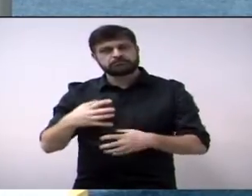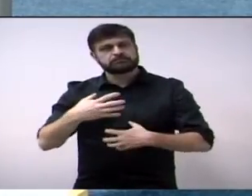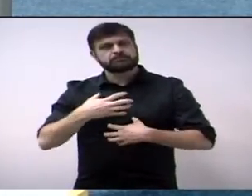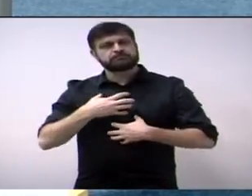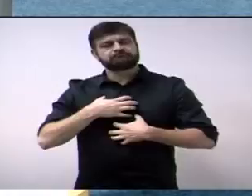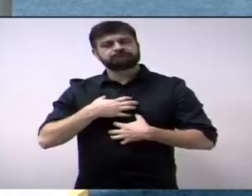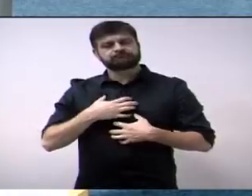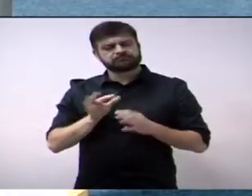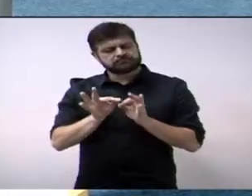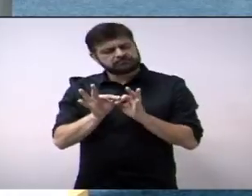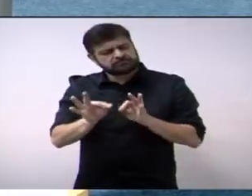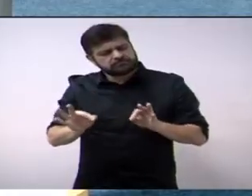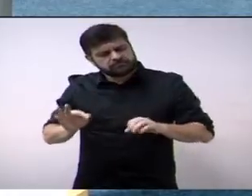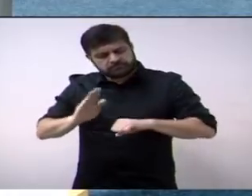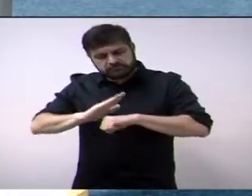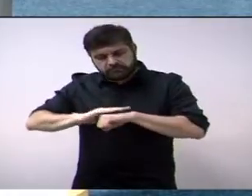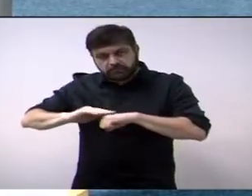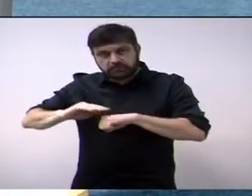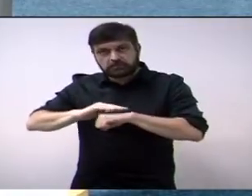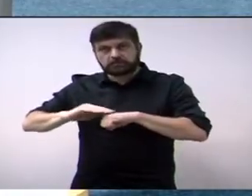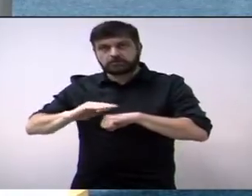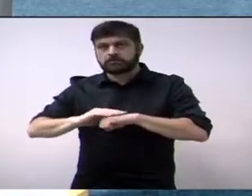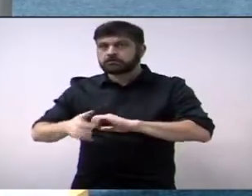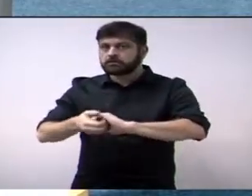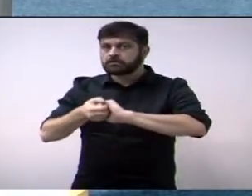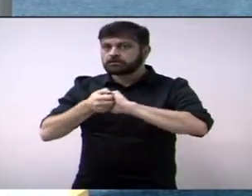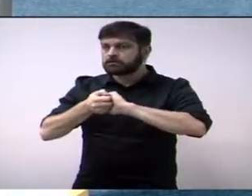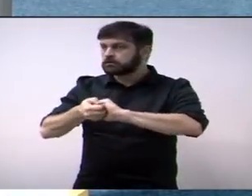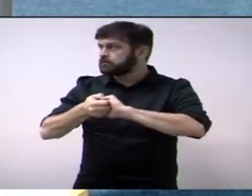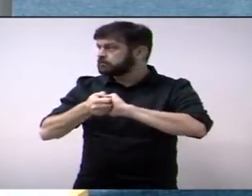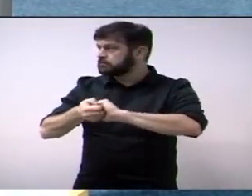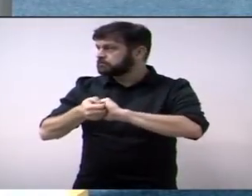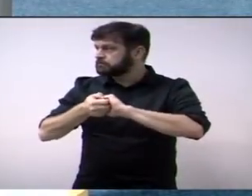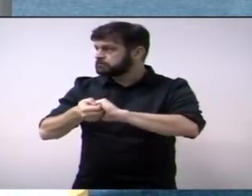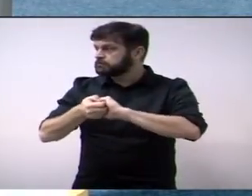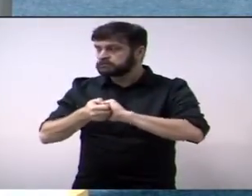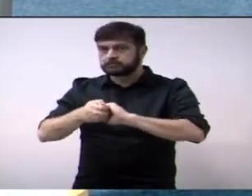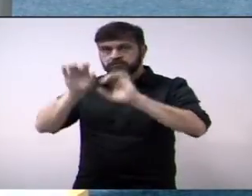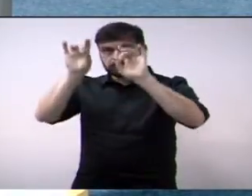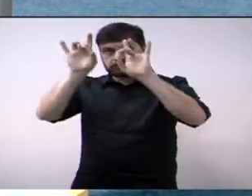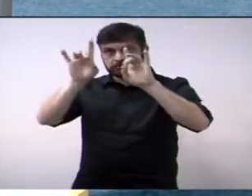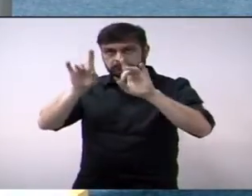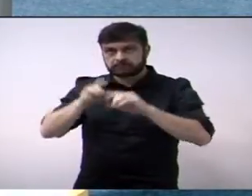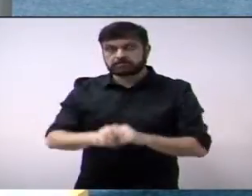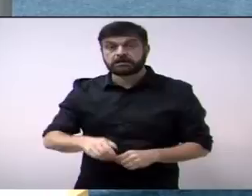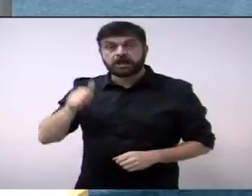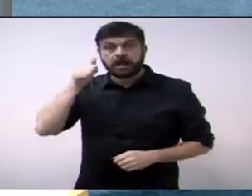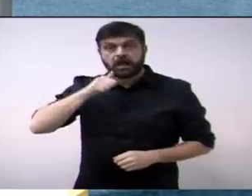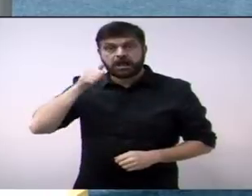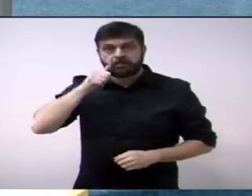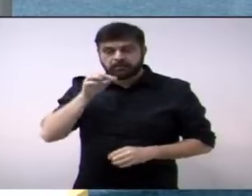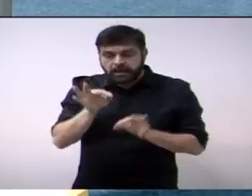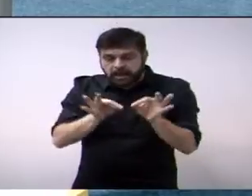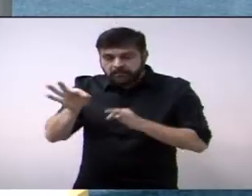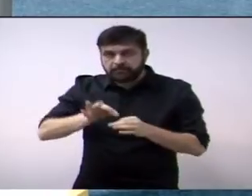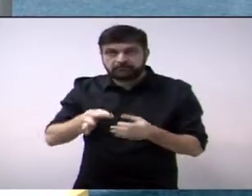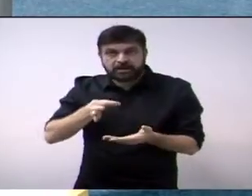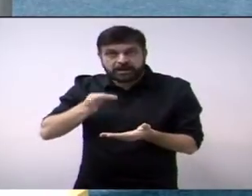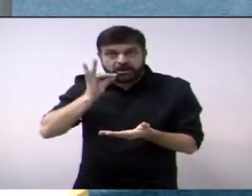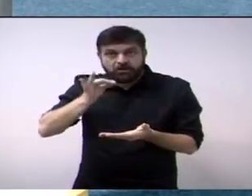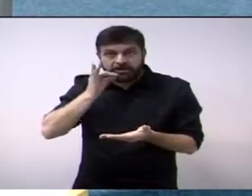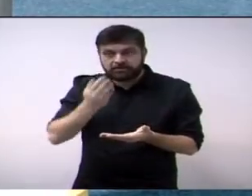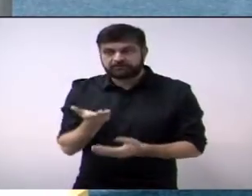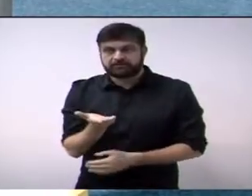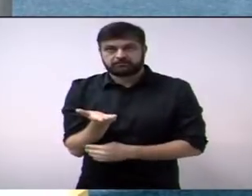muito carinhosa, muito singela, para cumprimentar de uma forma especial as copeiras que têm nos atendido. Em nome